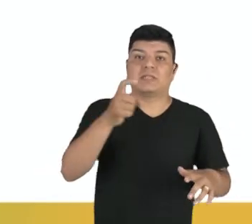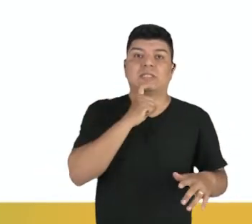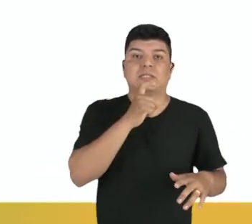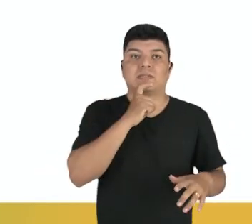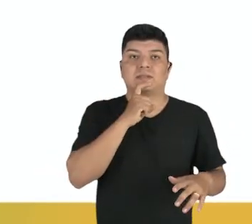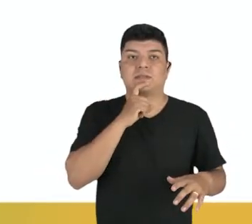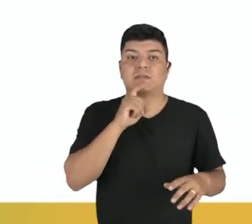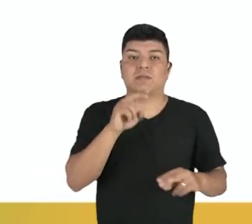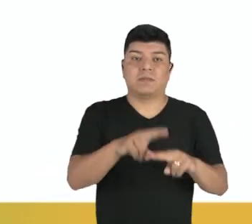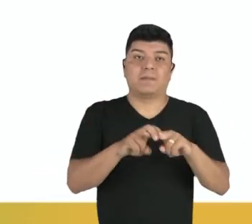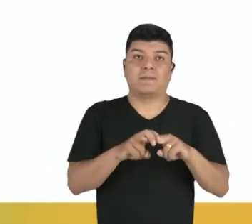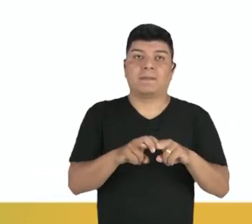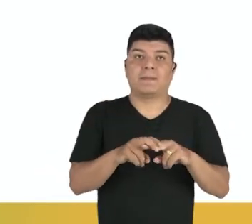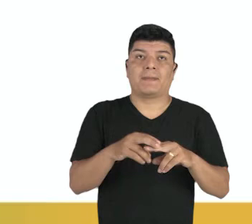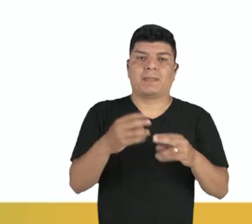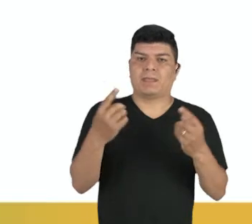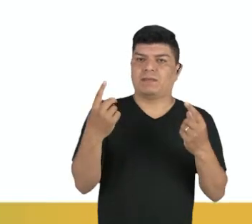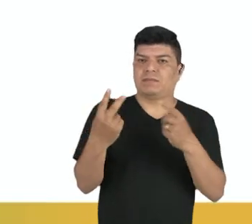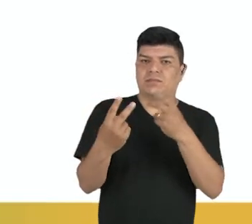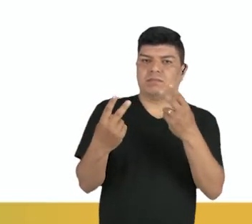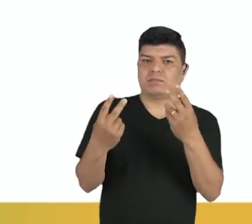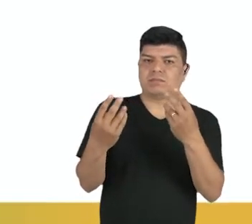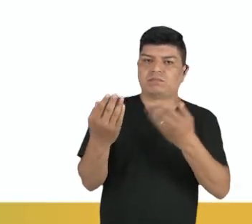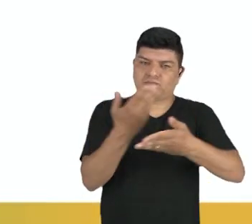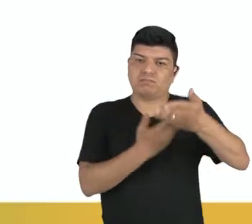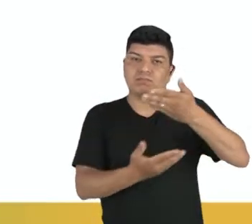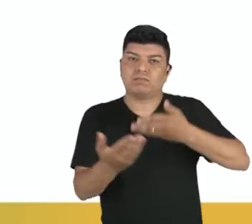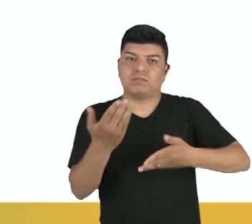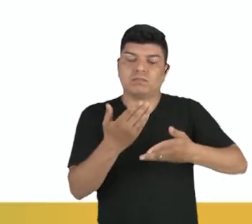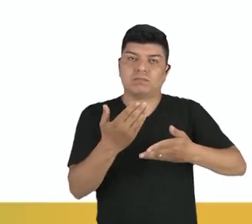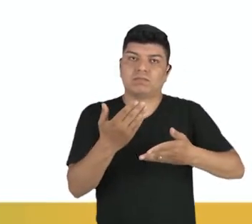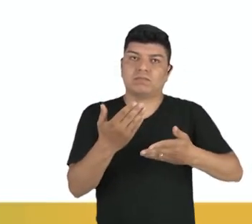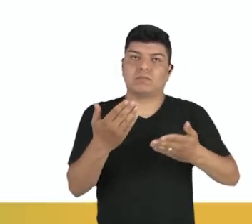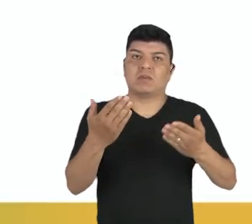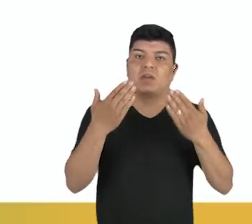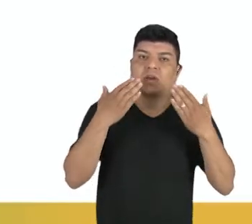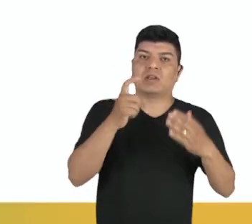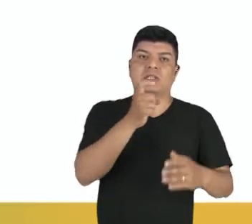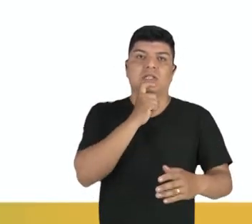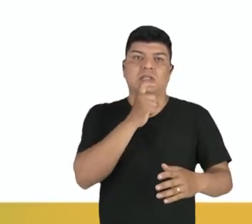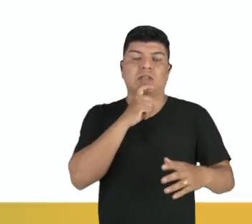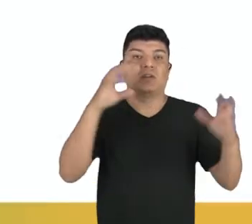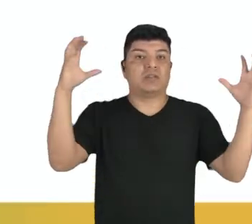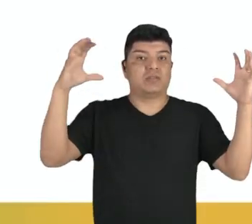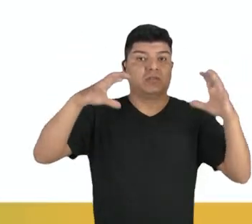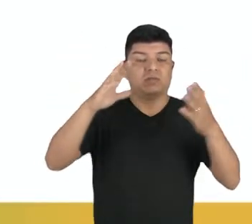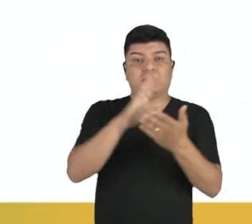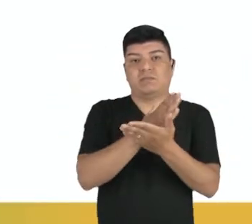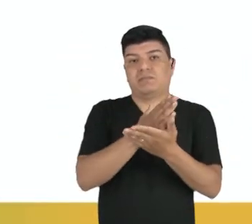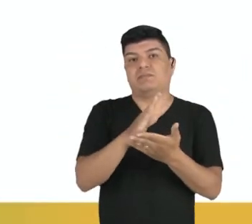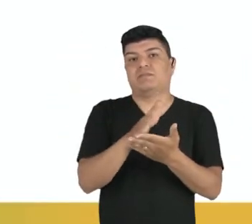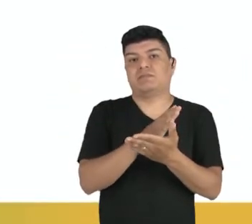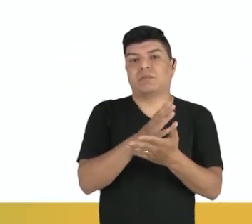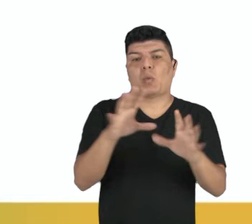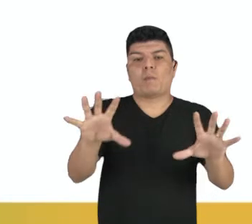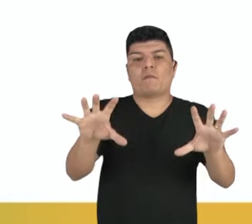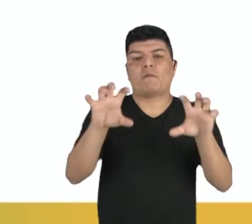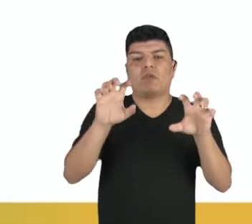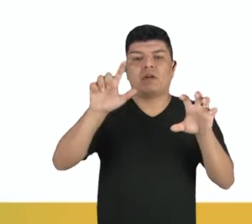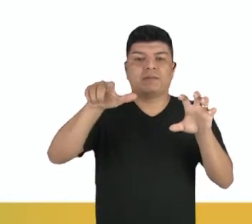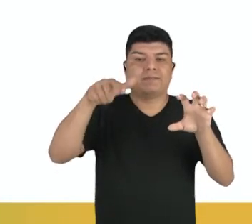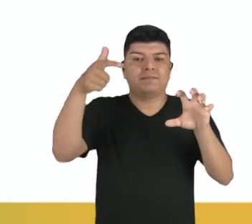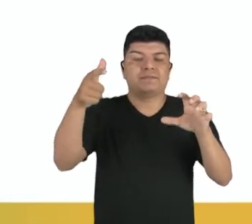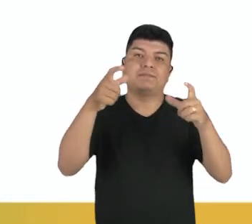quando acontece essa brusca troca de temperatura, acontece chuvas em alguns lugares, secas em